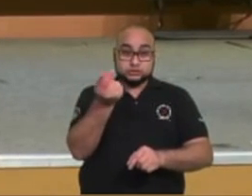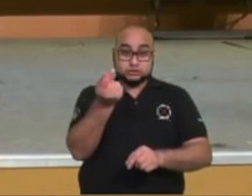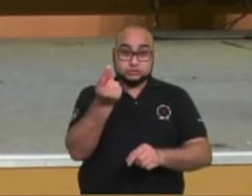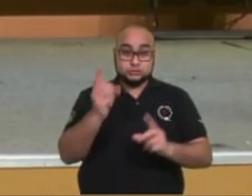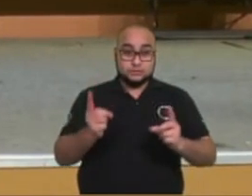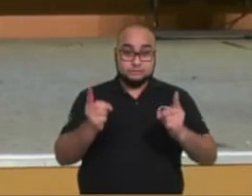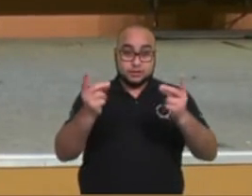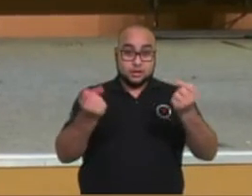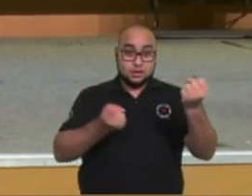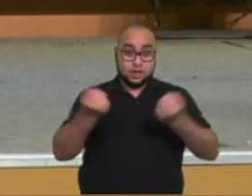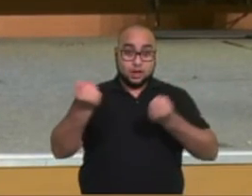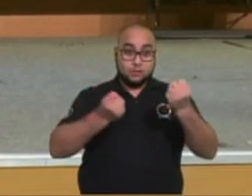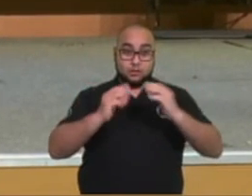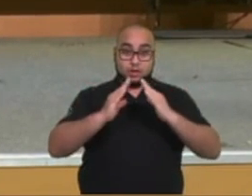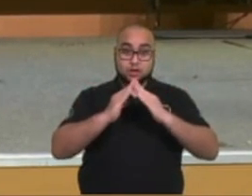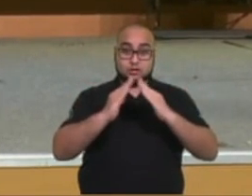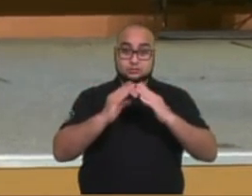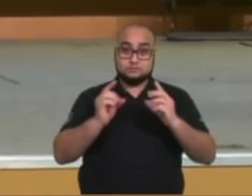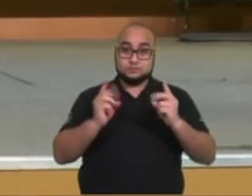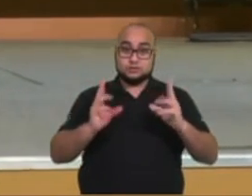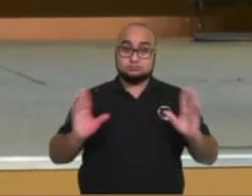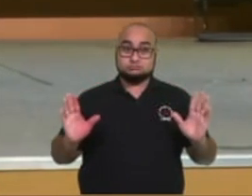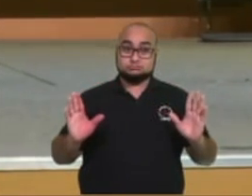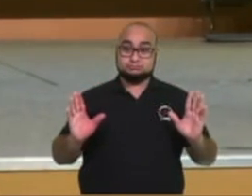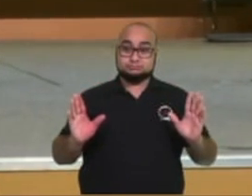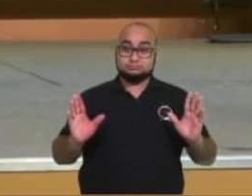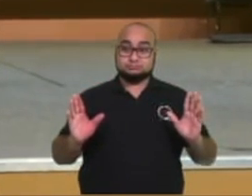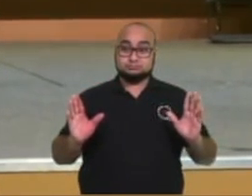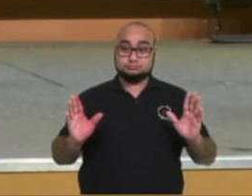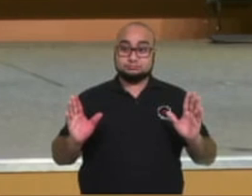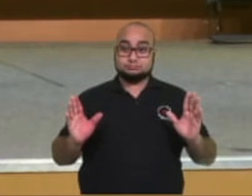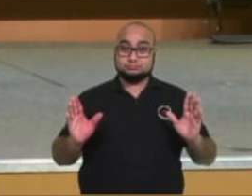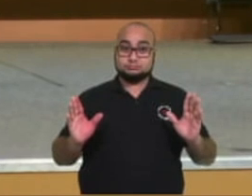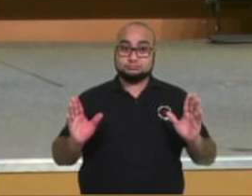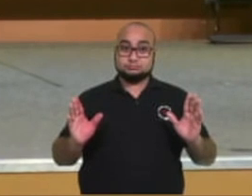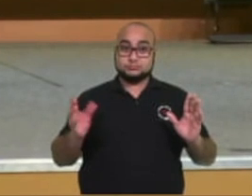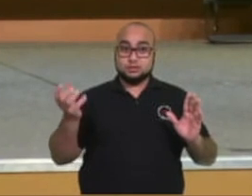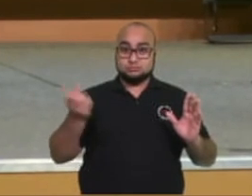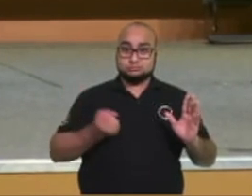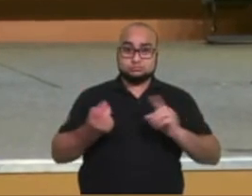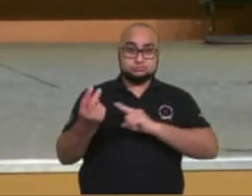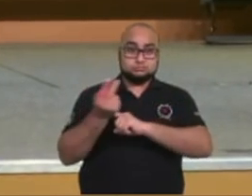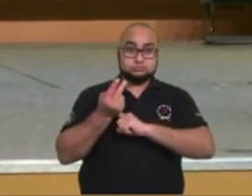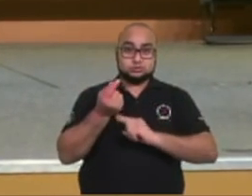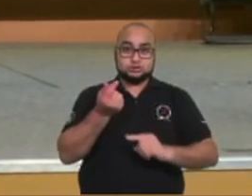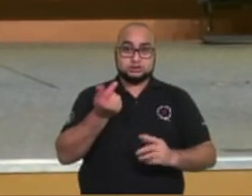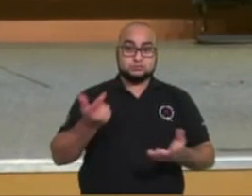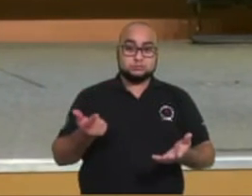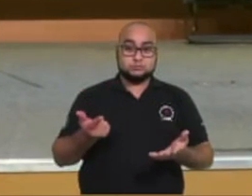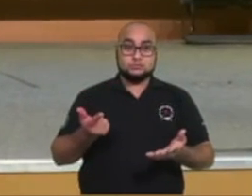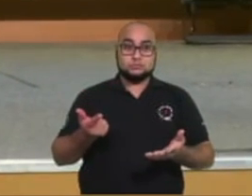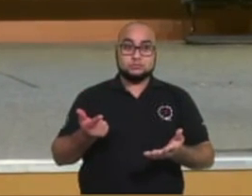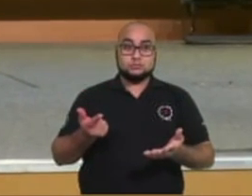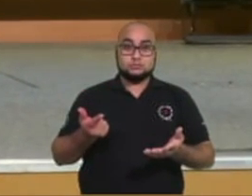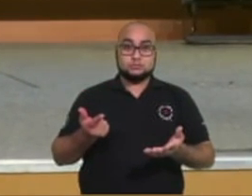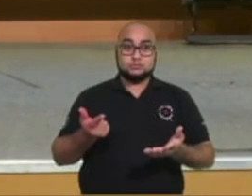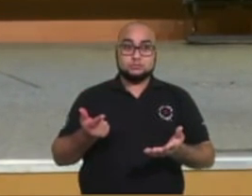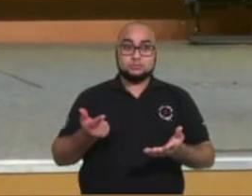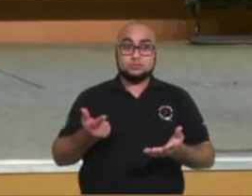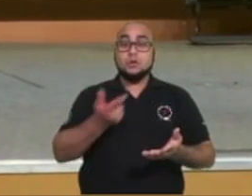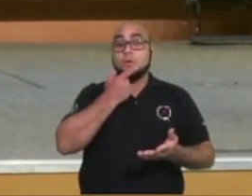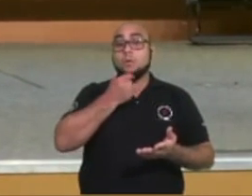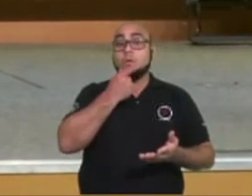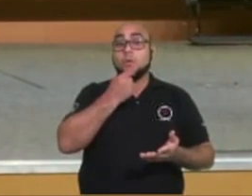vender o casa pegar o dinheiro que Lepo E aí E aí o cara